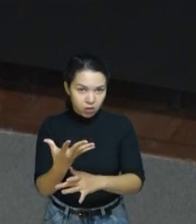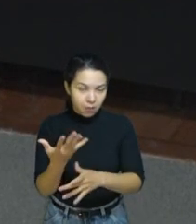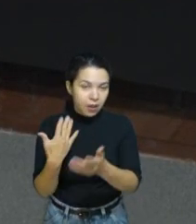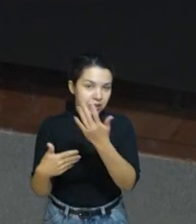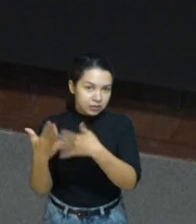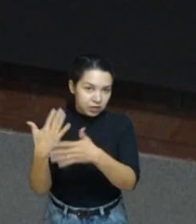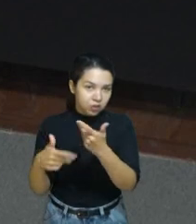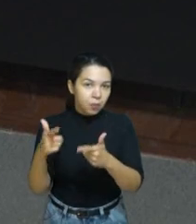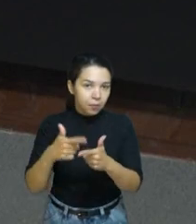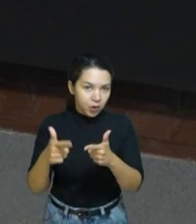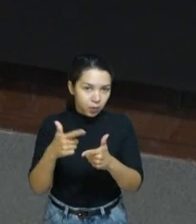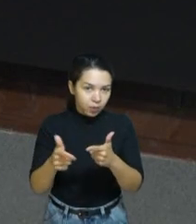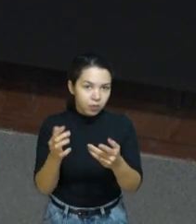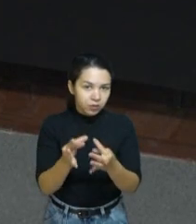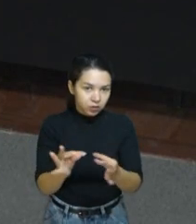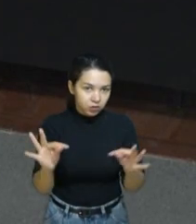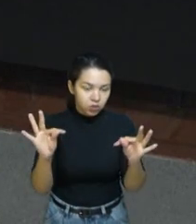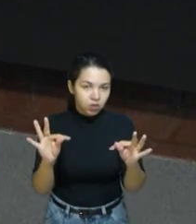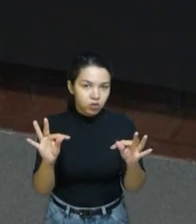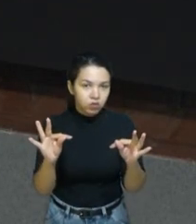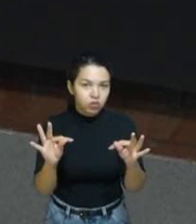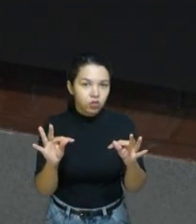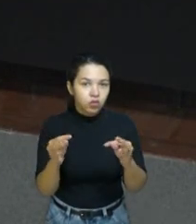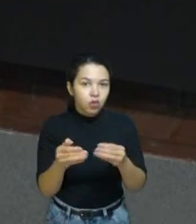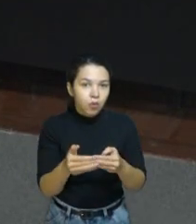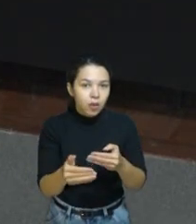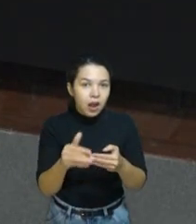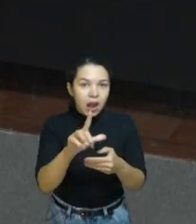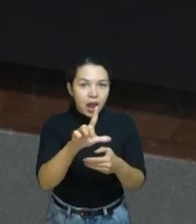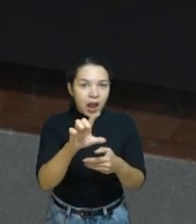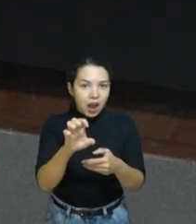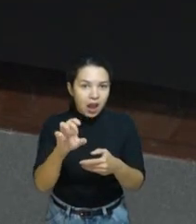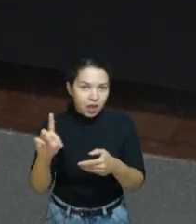um problema muito grande tecnológico no começo, porque não conseguia